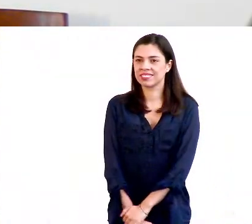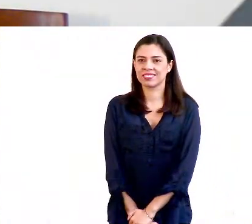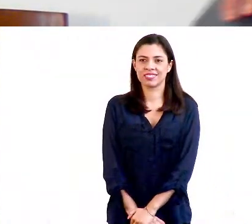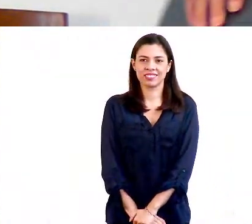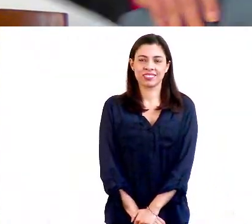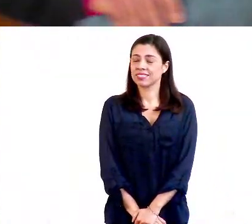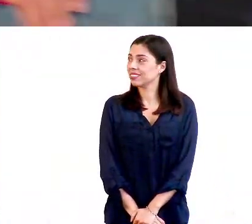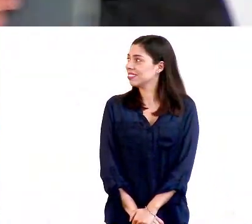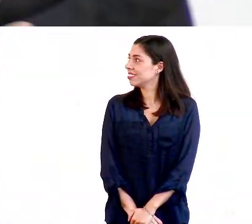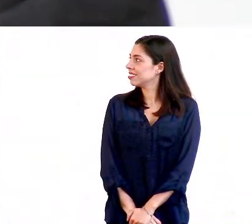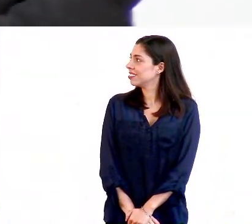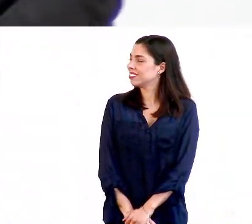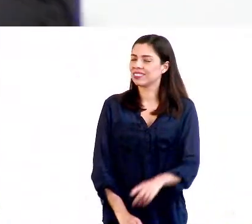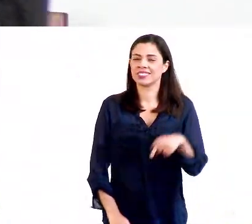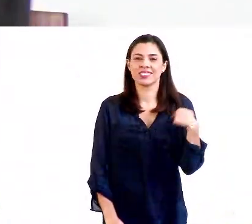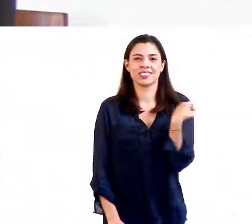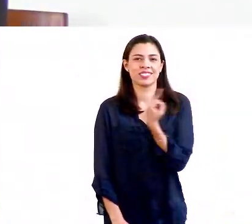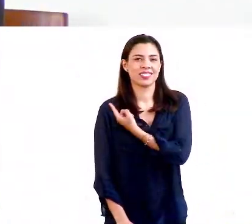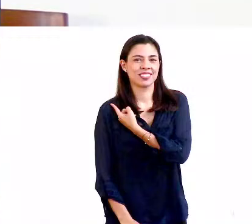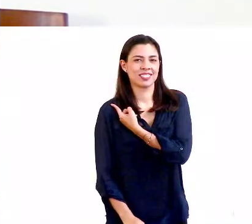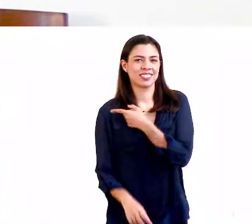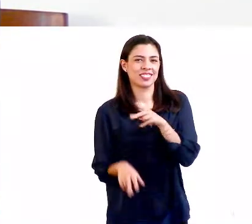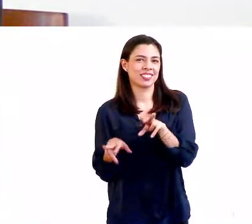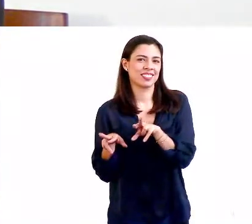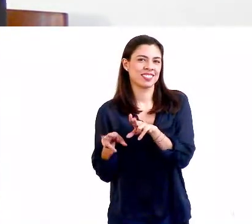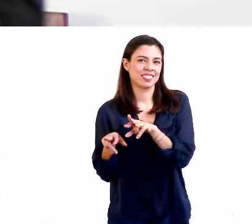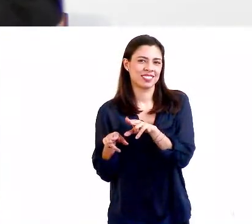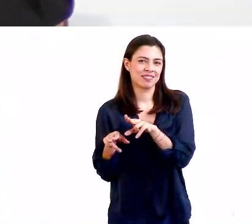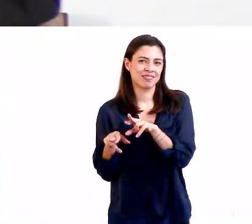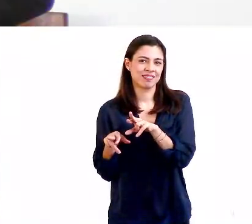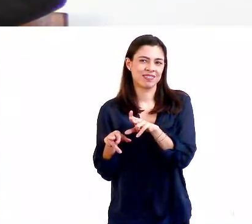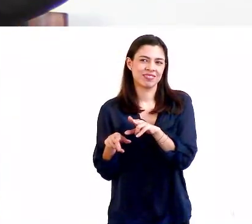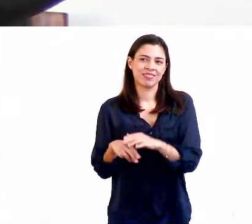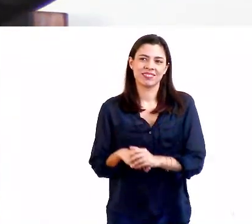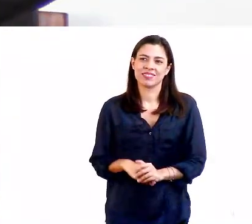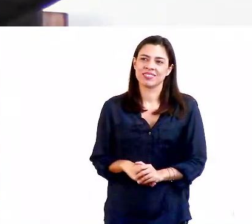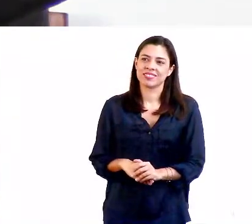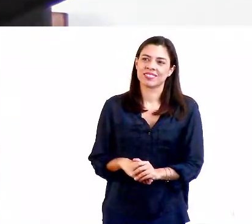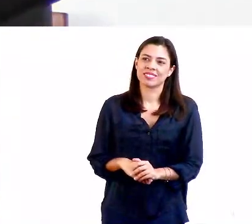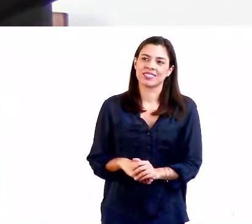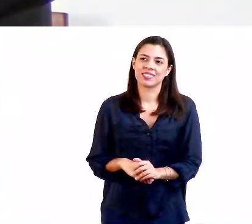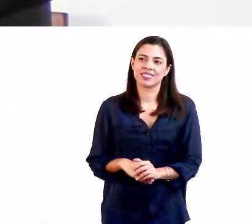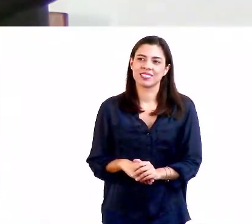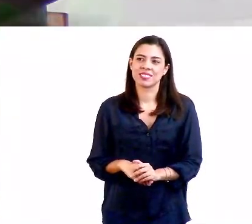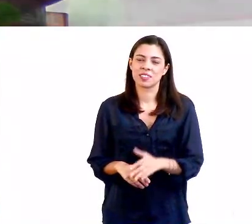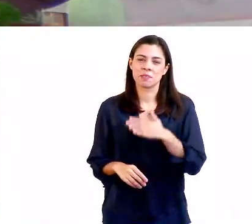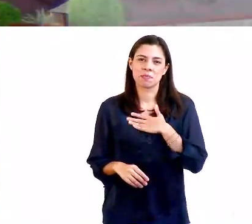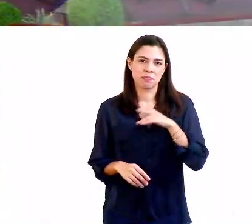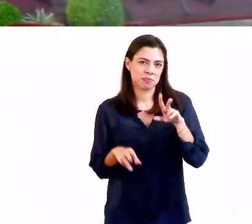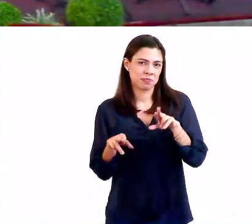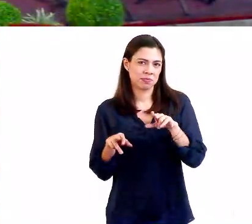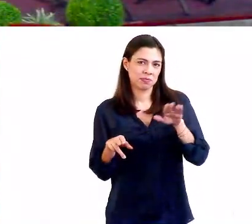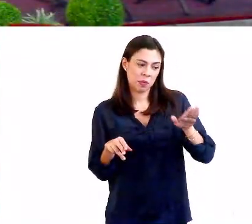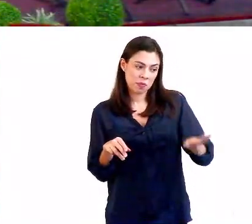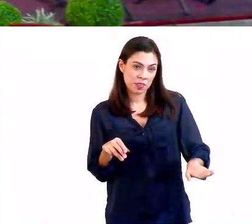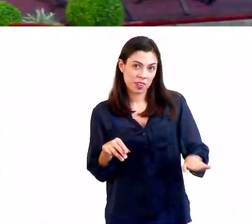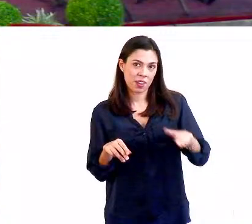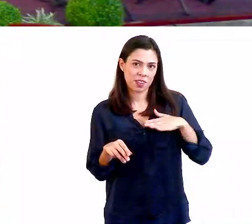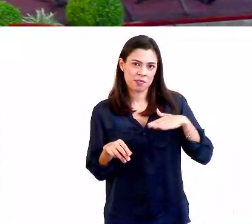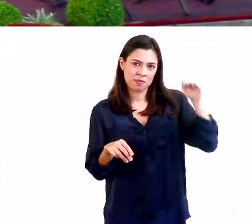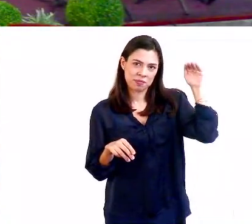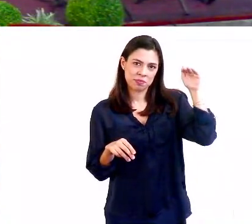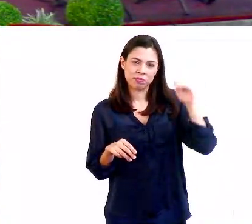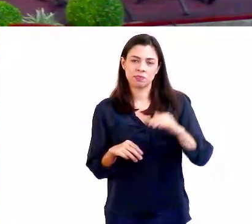na intimidade, porque somos irmãos, eu não sei se todos sabem, talvez os mais novos não. O Leandro é meu irmão mais novo, nós somos 3 pastores na